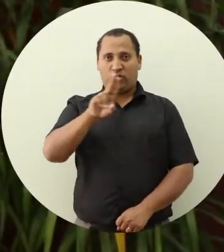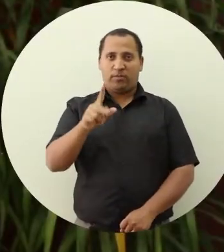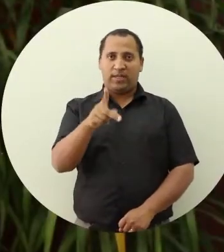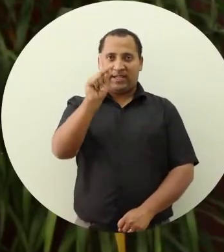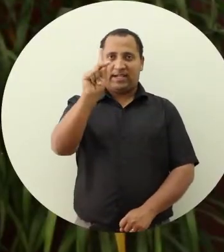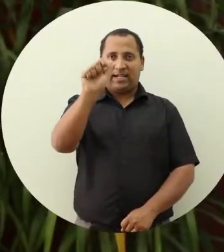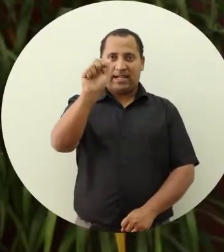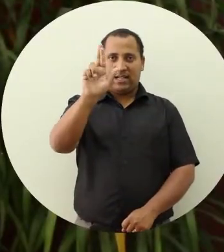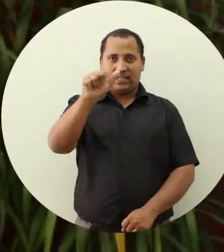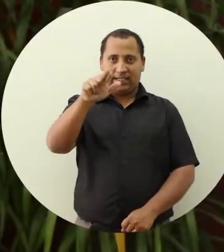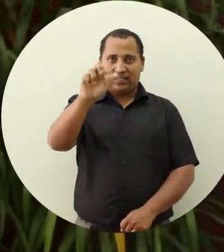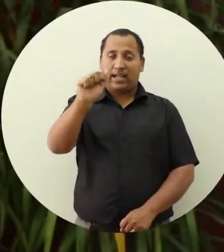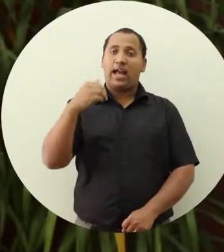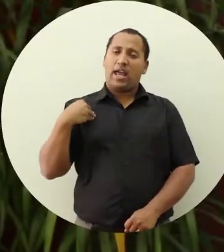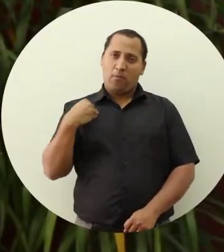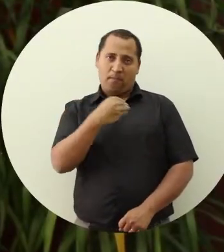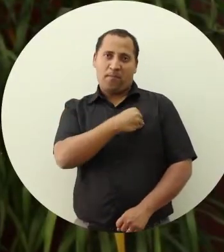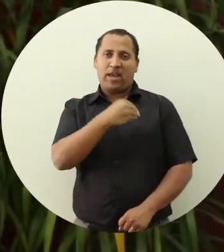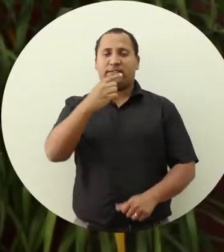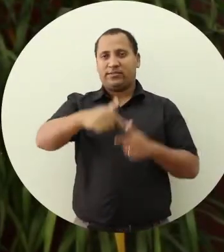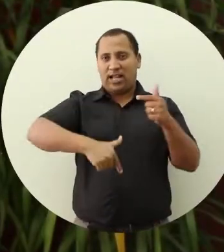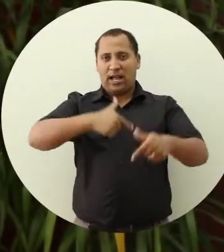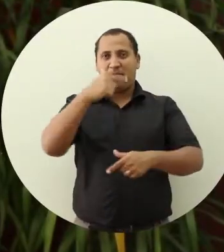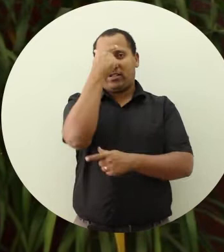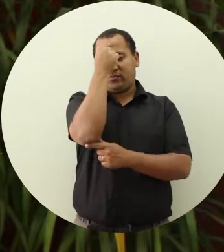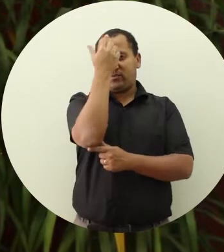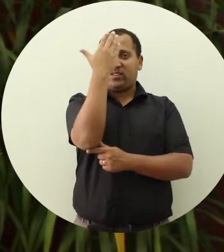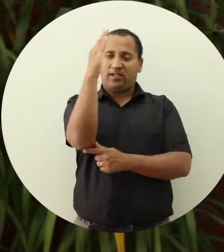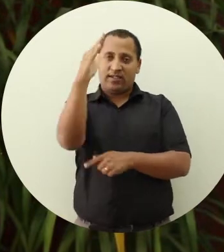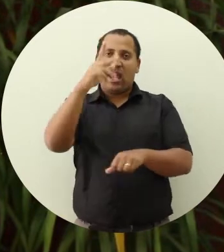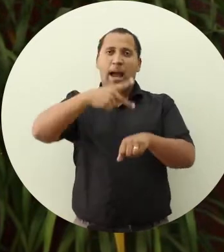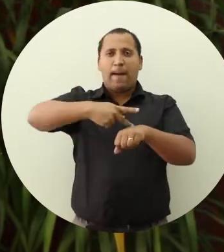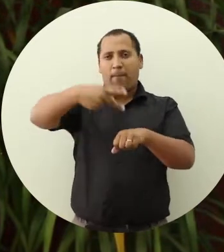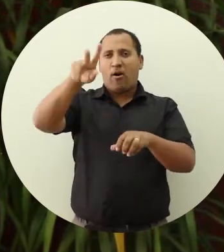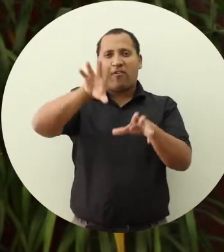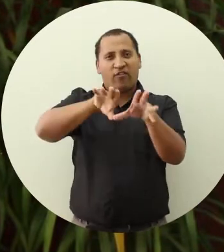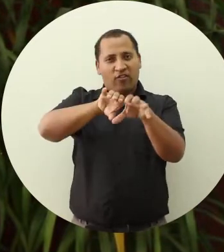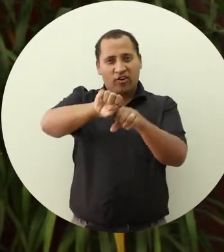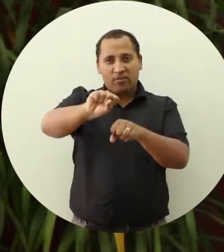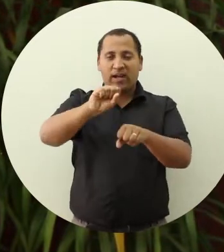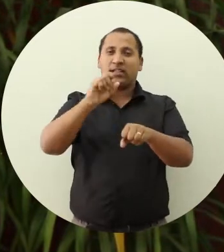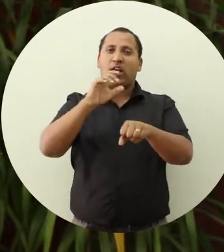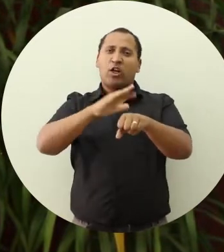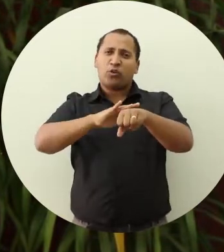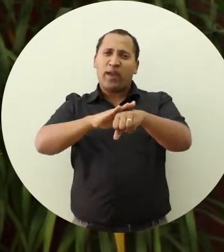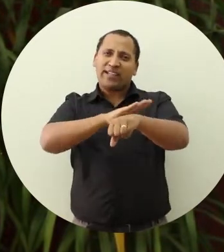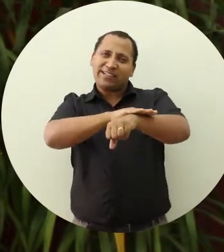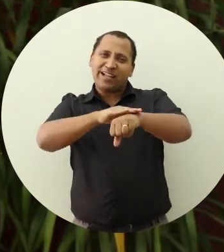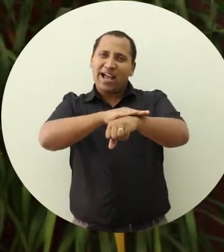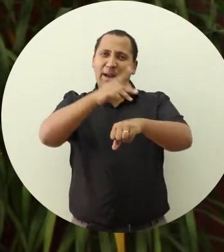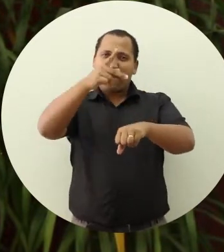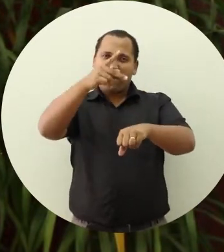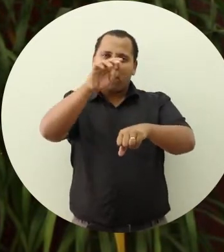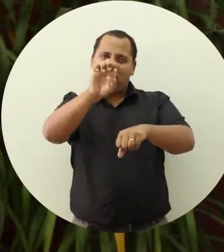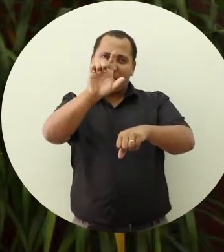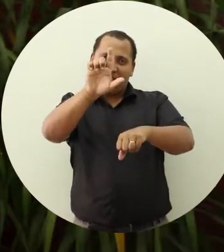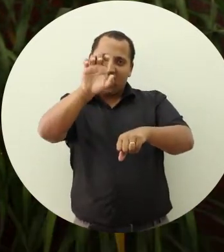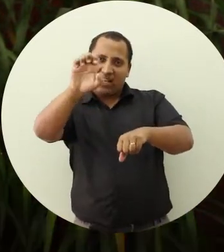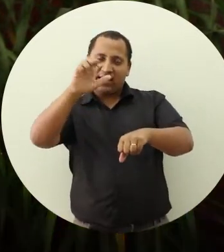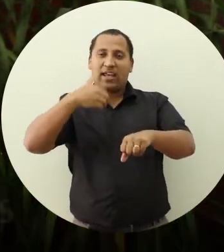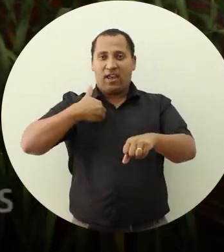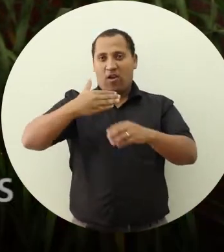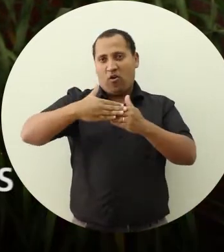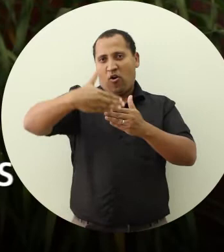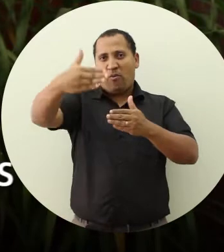meu nome é Karina Meirelles, eu sou médica clínica da Unipampa e pós-graduada em dermatologia e vim falar sobre doenças de